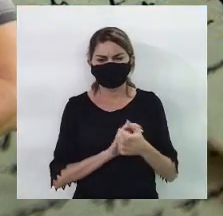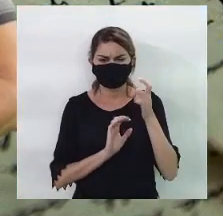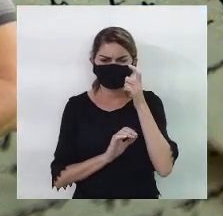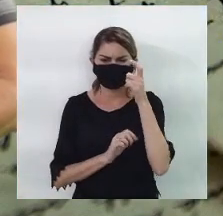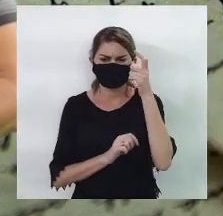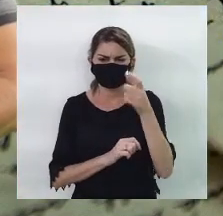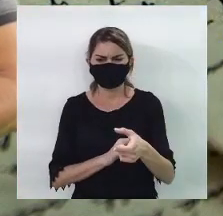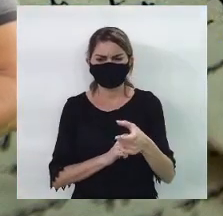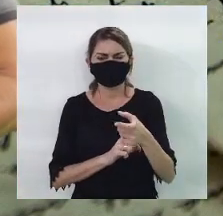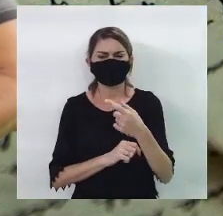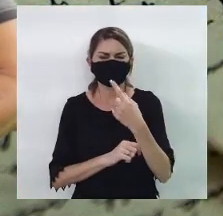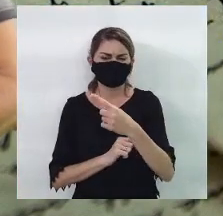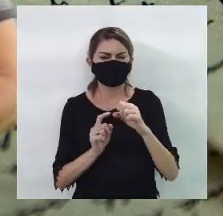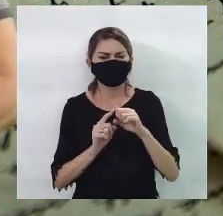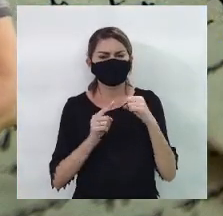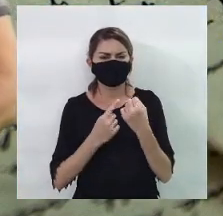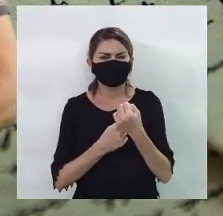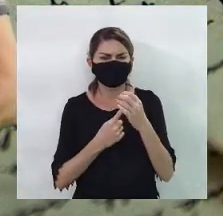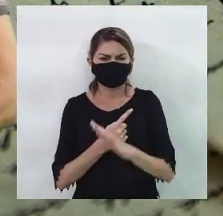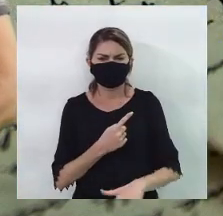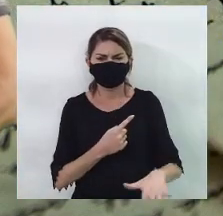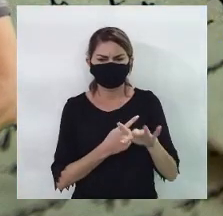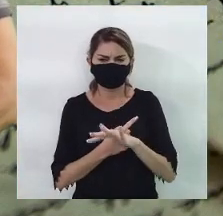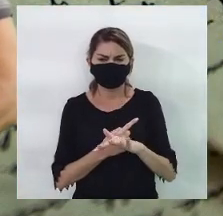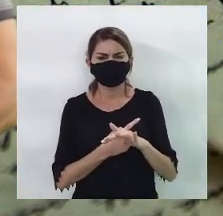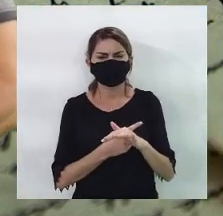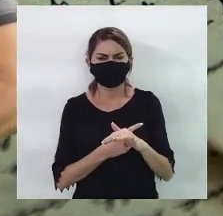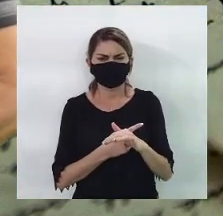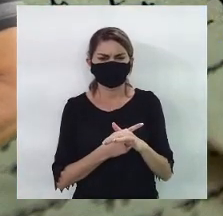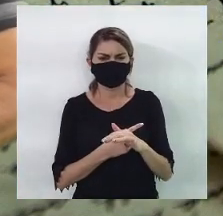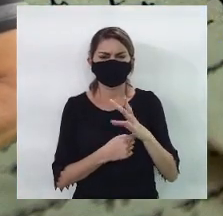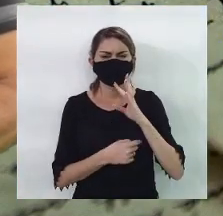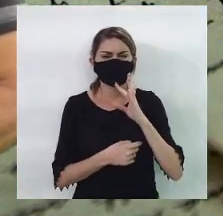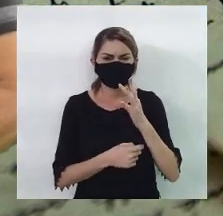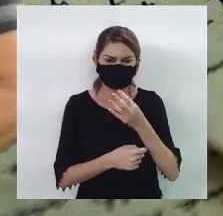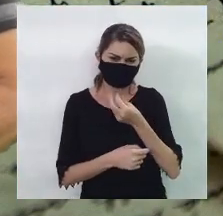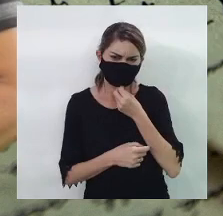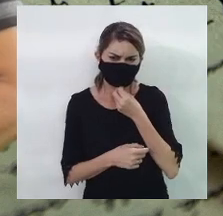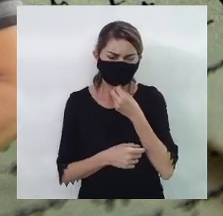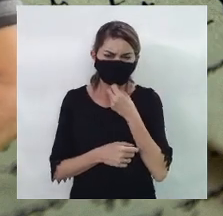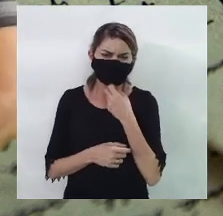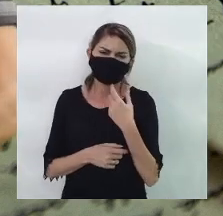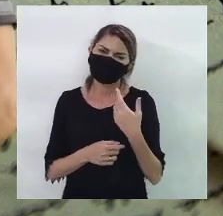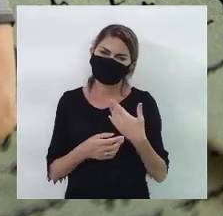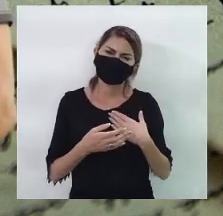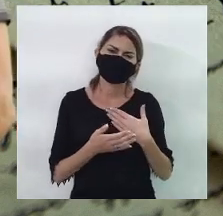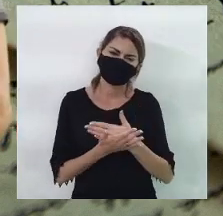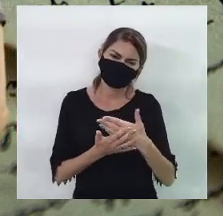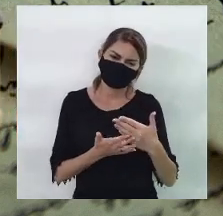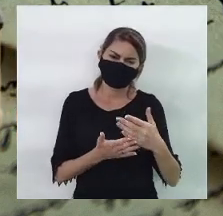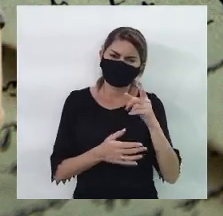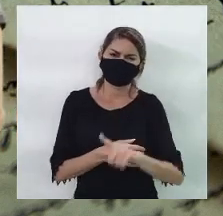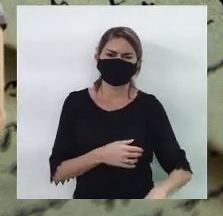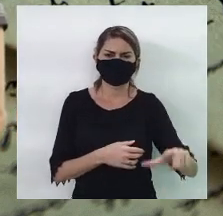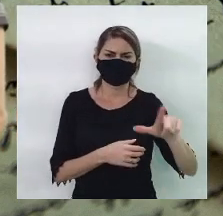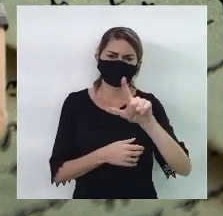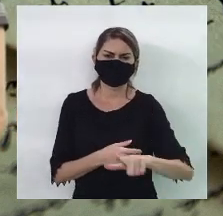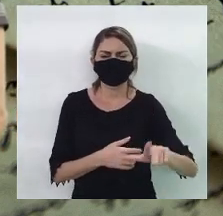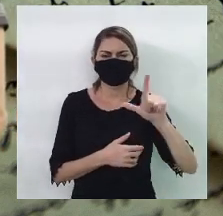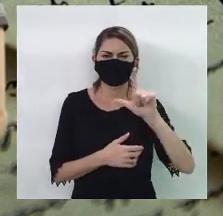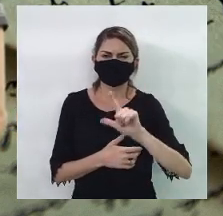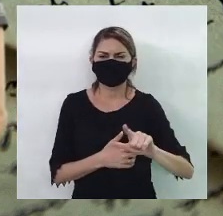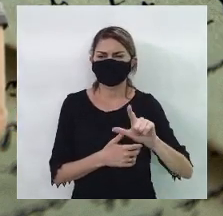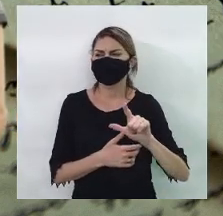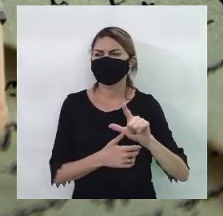interessante é o seguinte: na sociedade atual, conhecer e entrar na literatura. Será que ainda há espaço